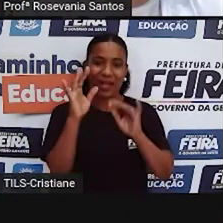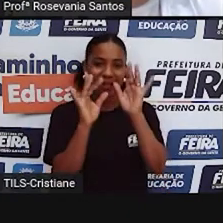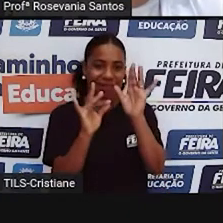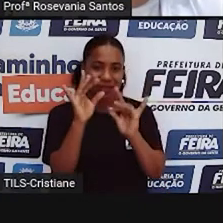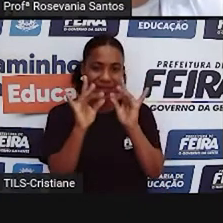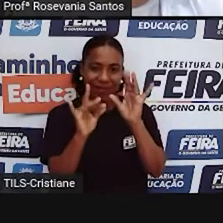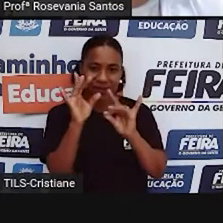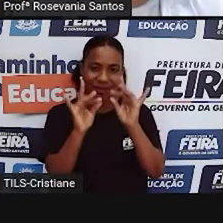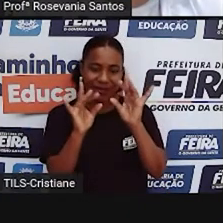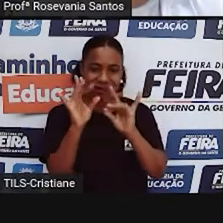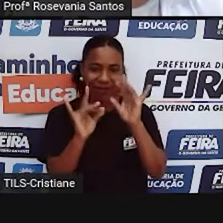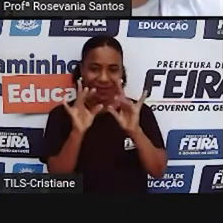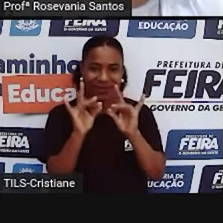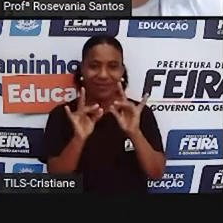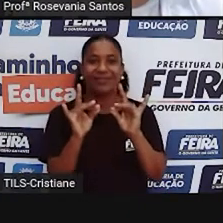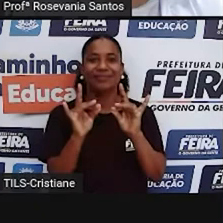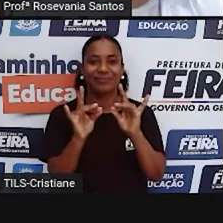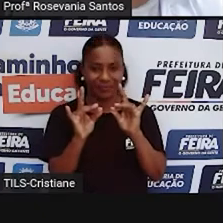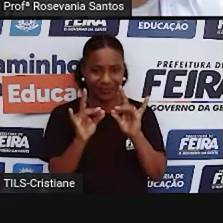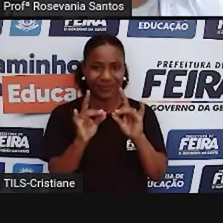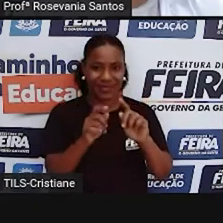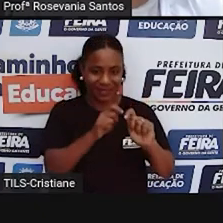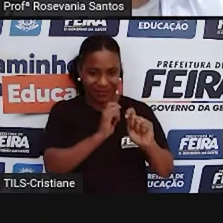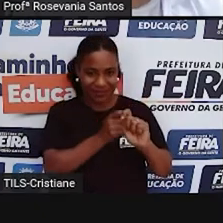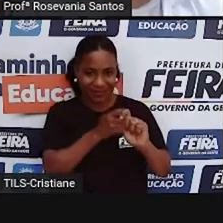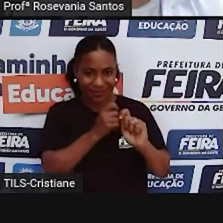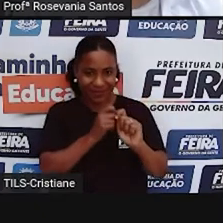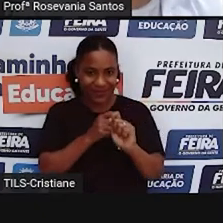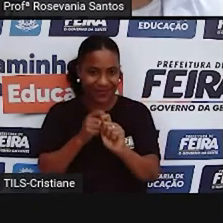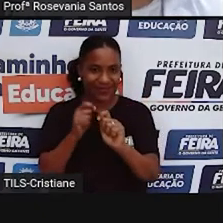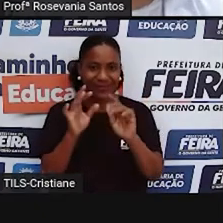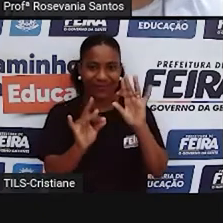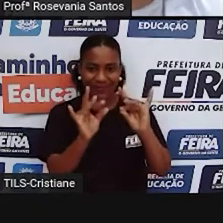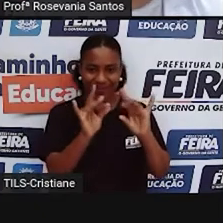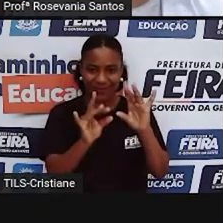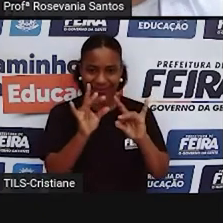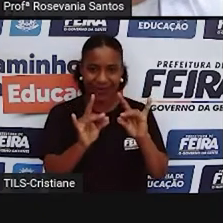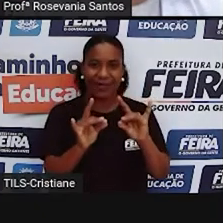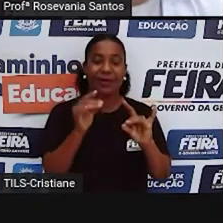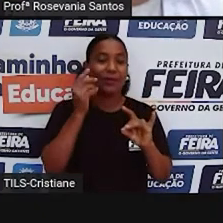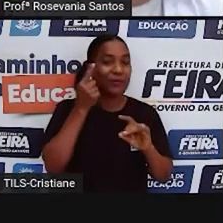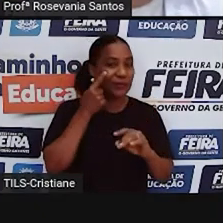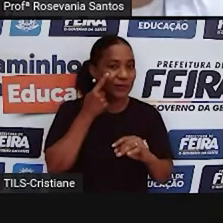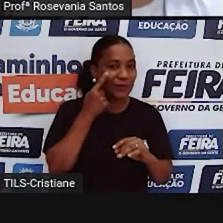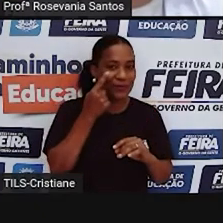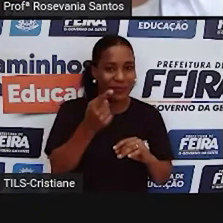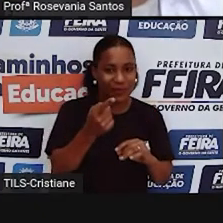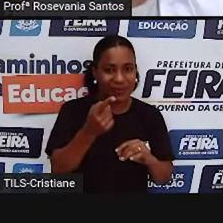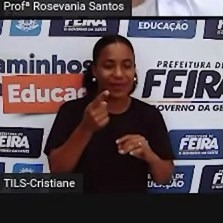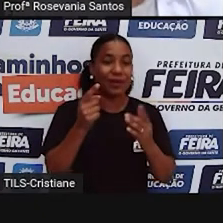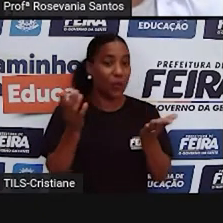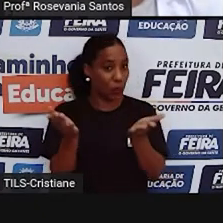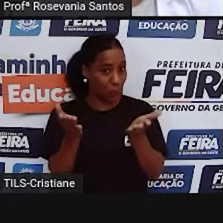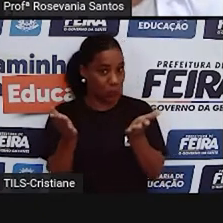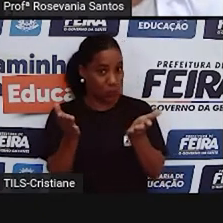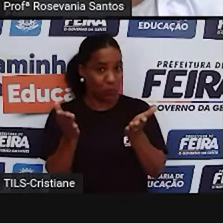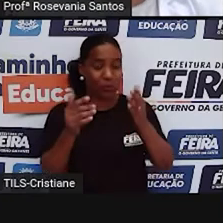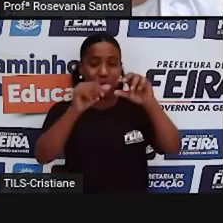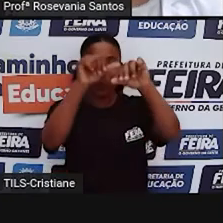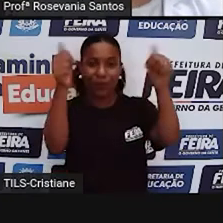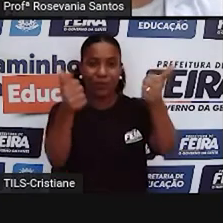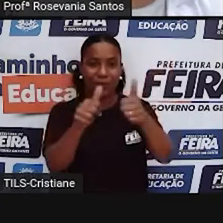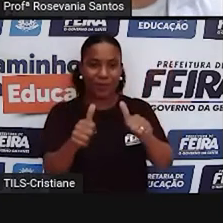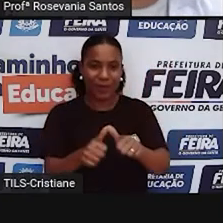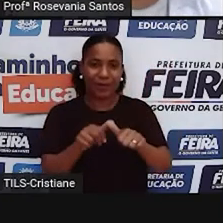aqui os elementos, né, da natureza que eles botavam, né? Hoje a gente faz separadinho. Tem um mapa de relevo, tem um mapa de